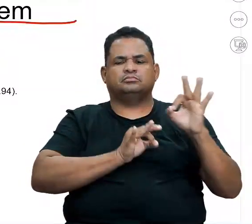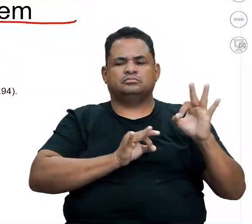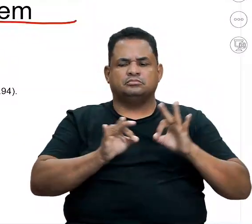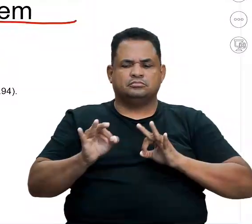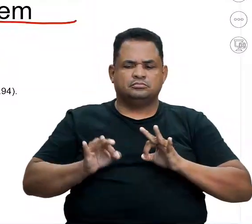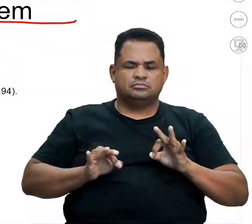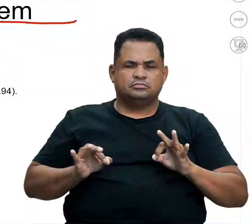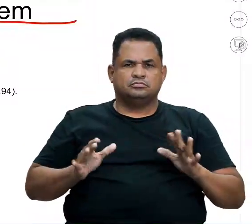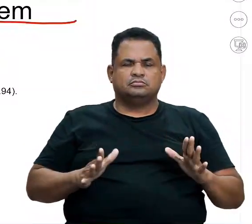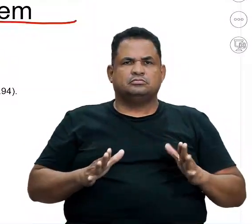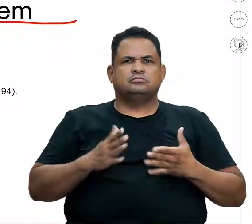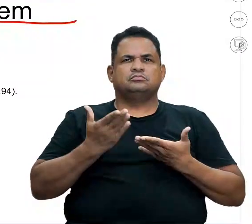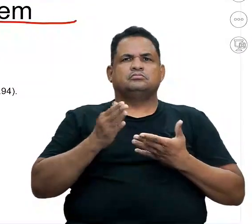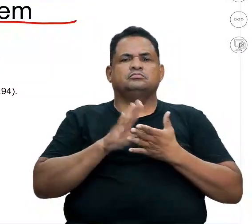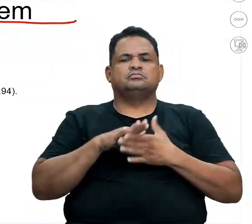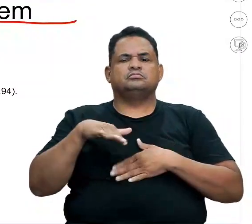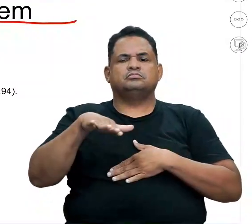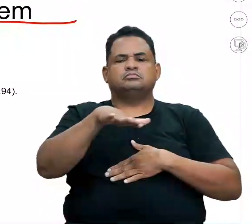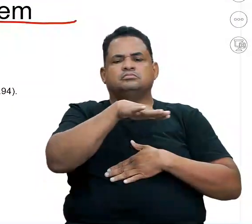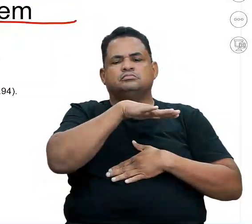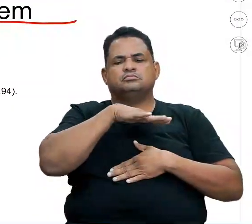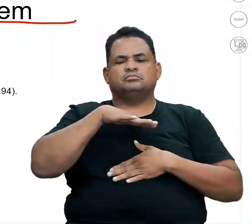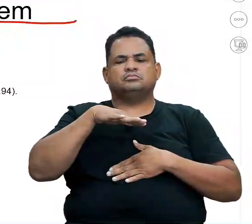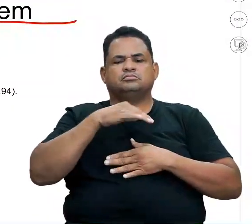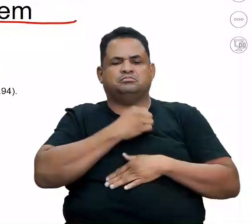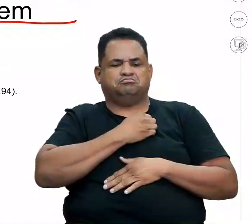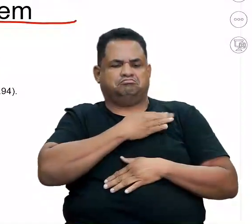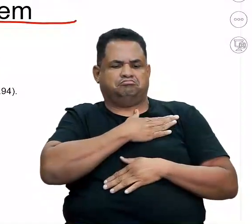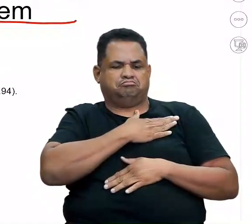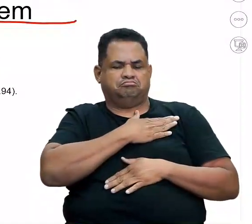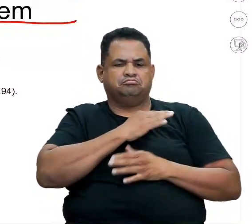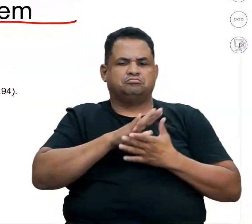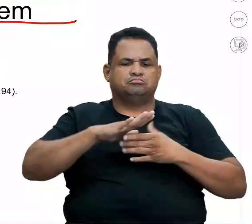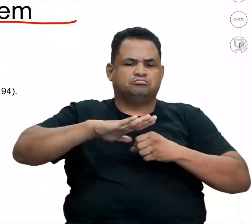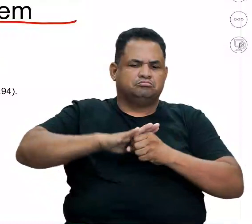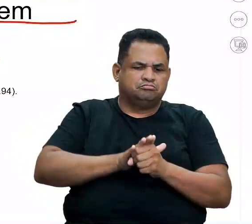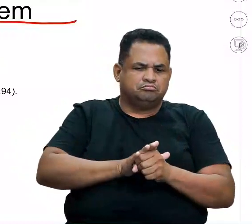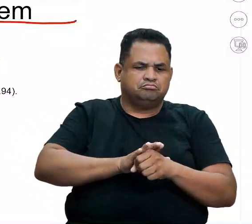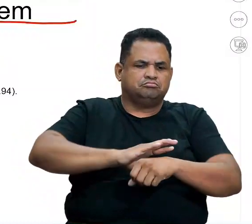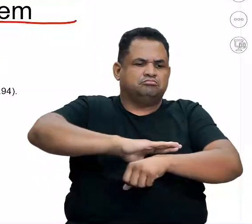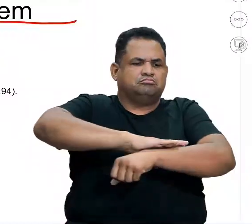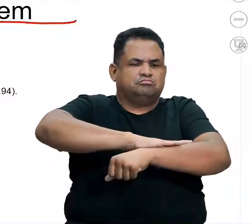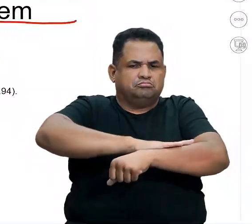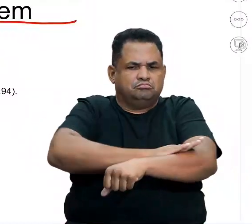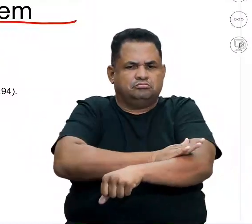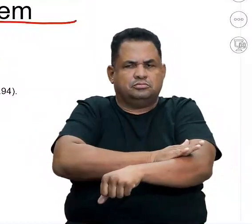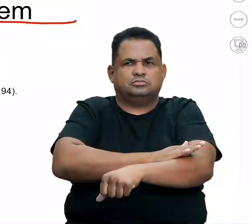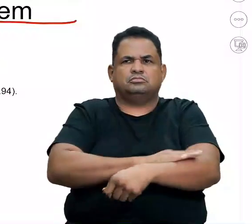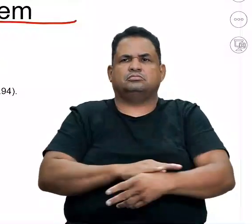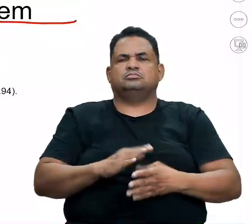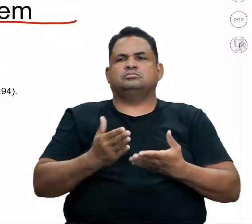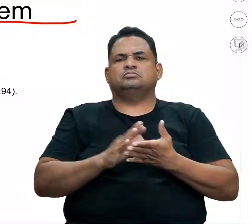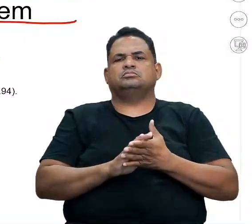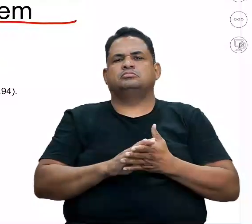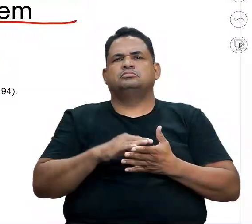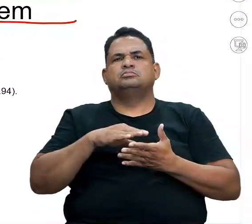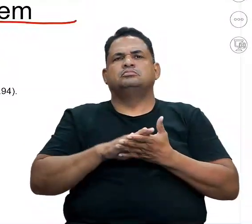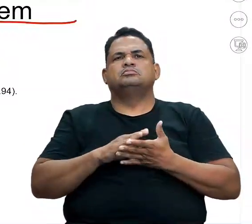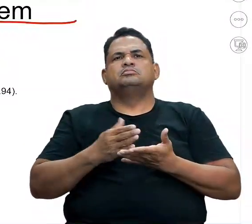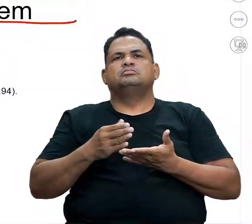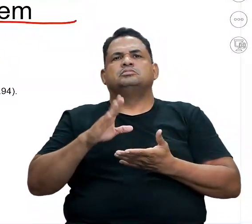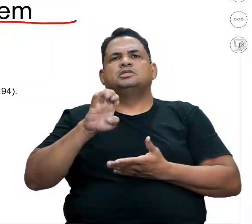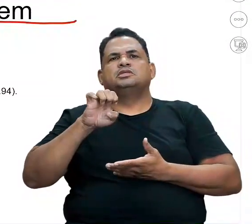né, que permeia em volta de preconceitos, de discriminação, de racismo, tá? Homofobia,